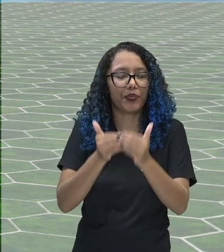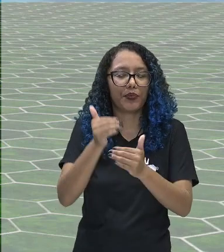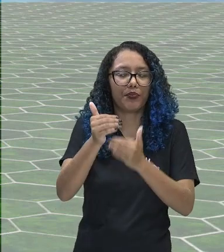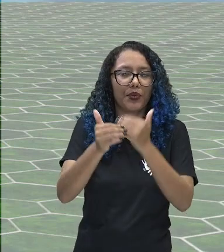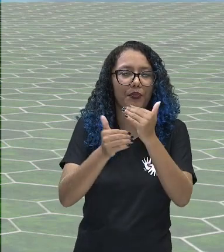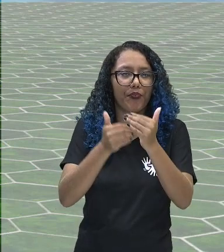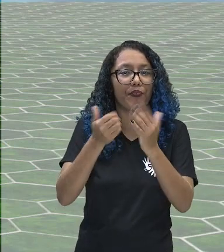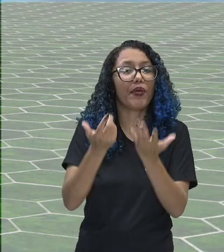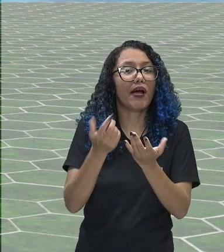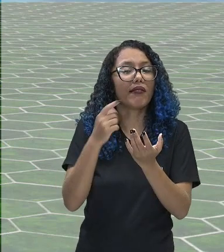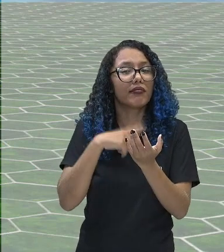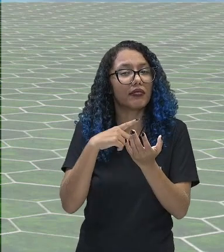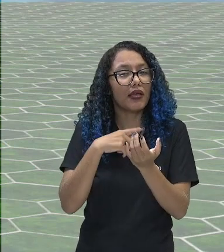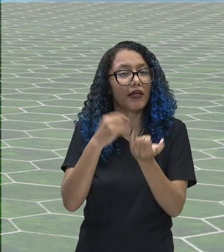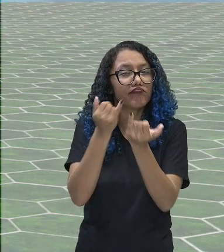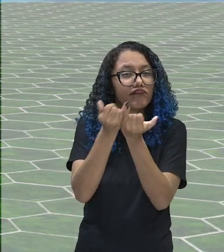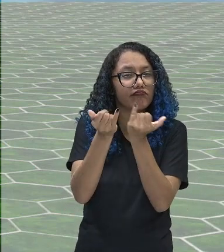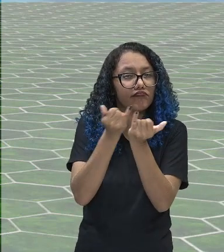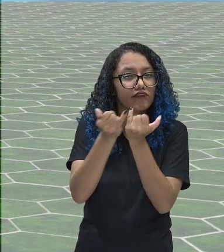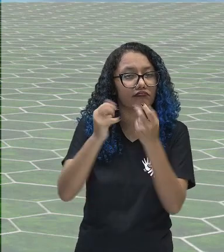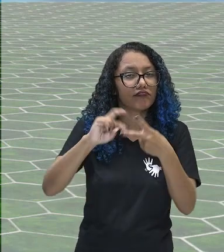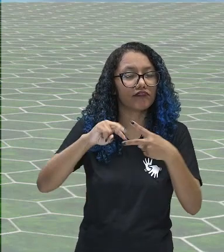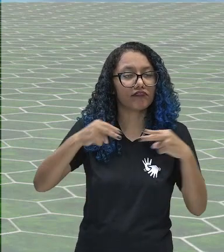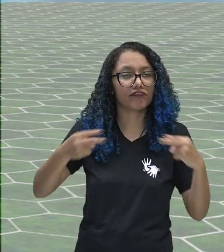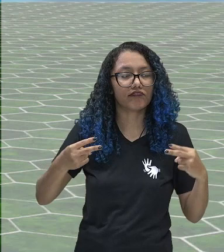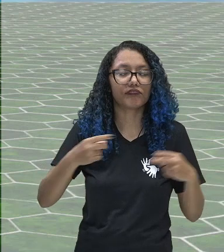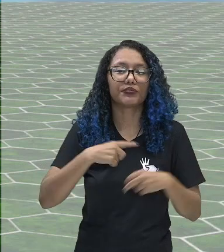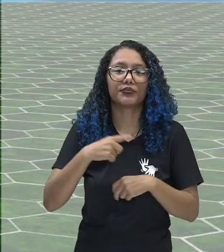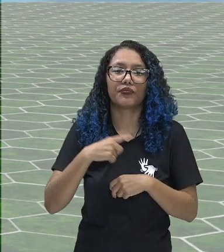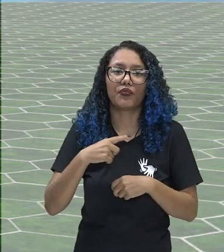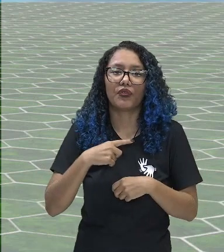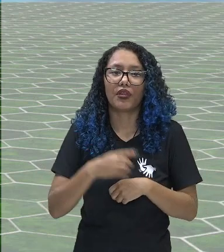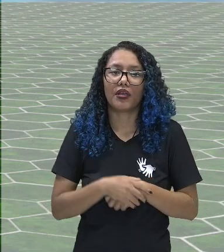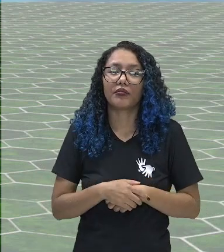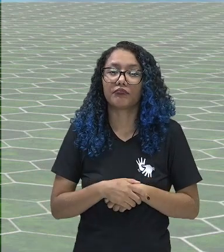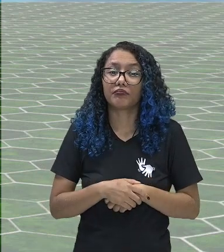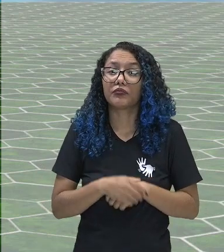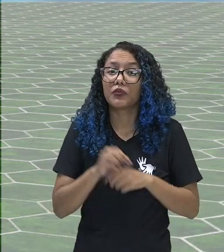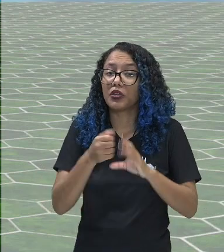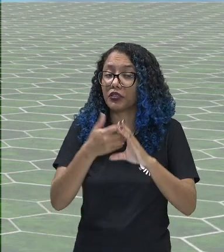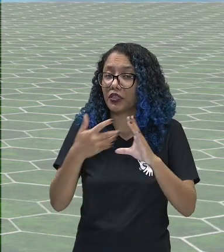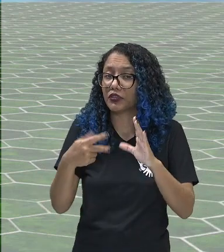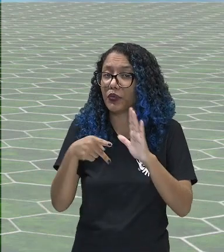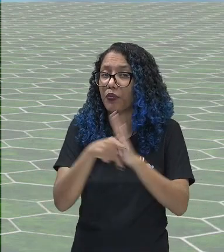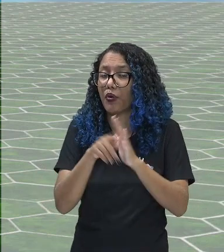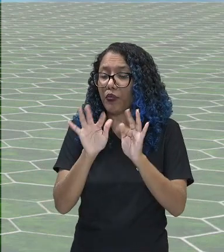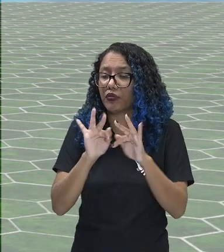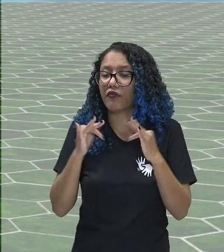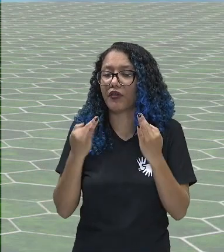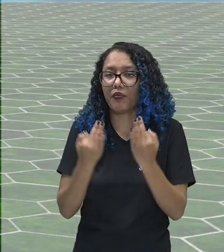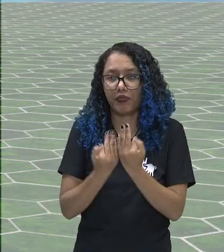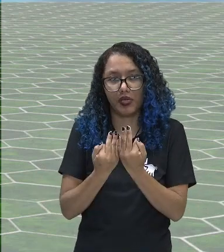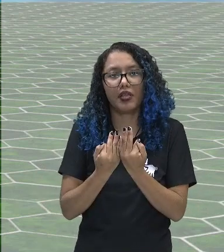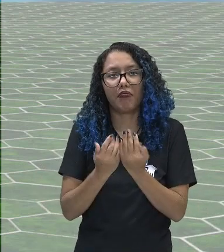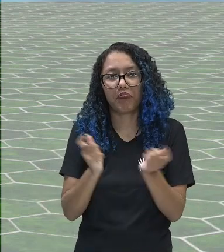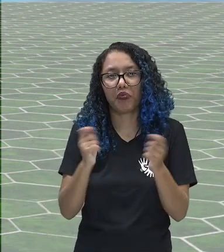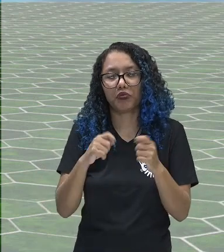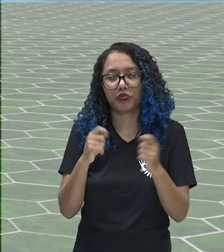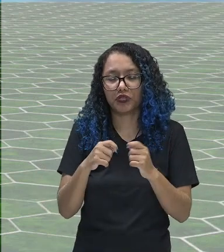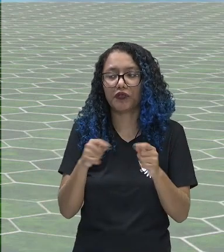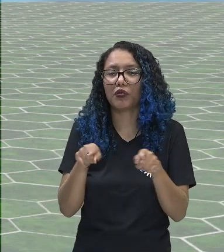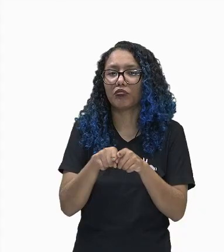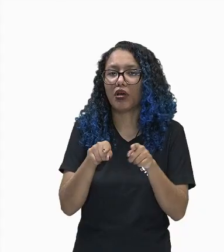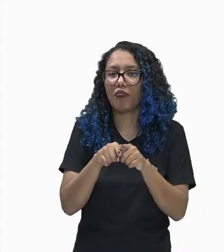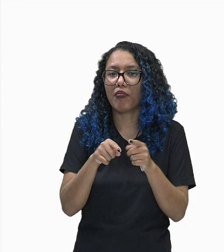são ali presentes, que estão presentes nos familiares. Então, vamos aí começar a nossa viagem